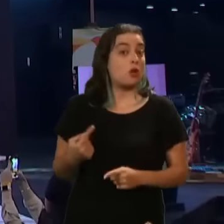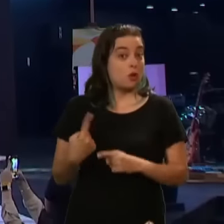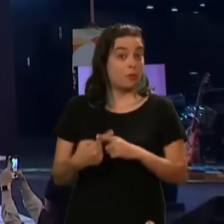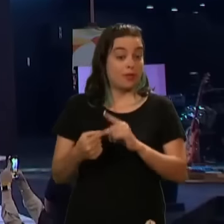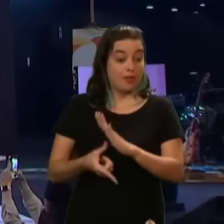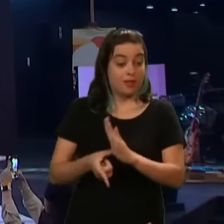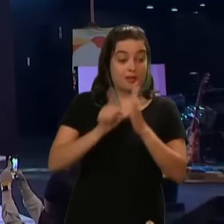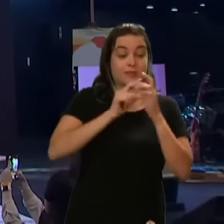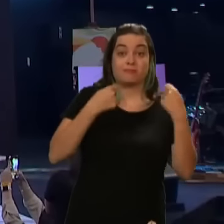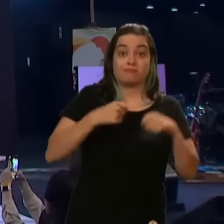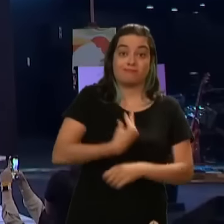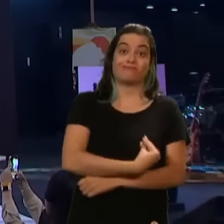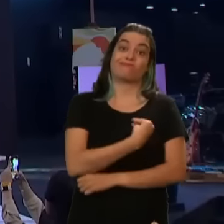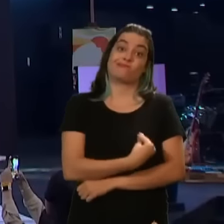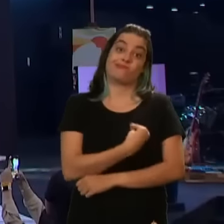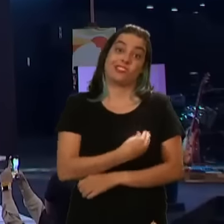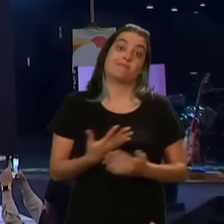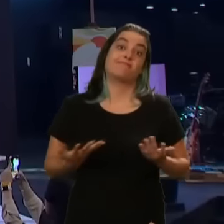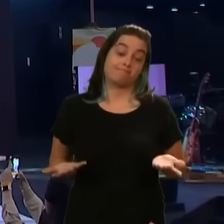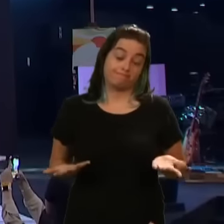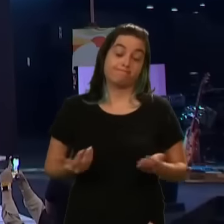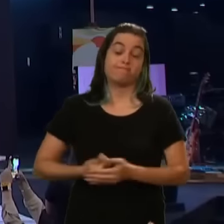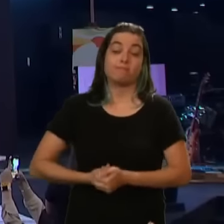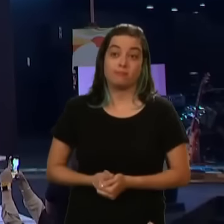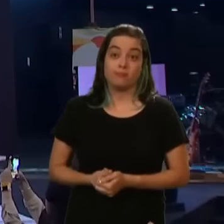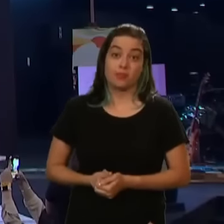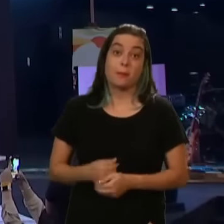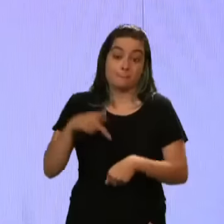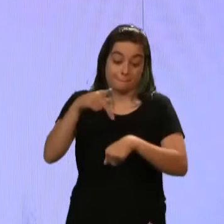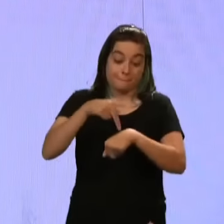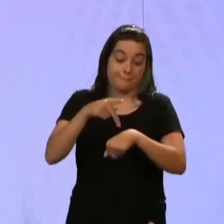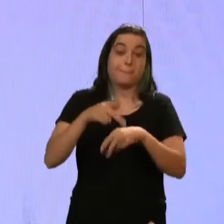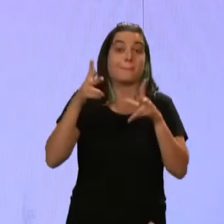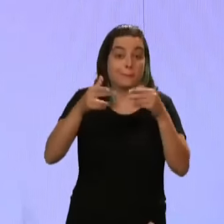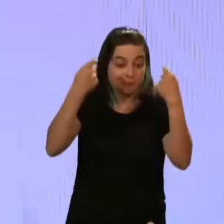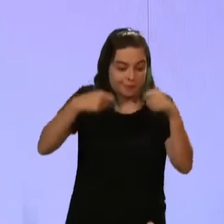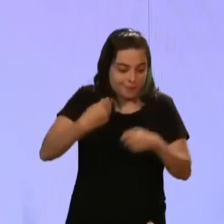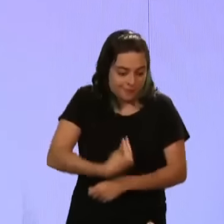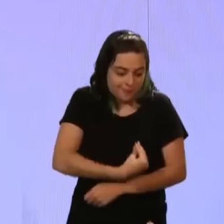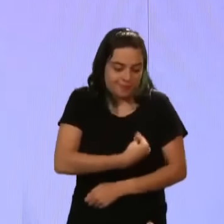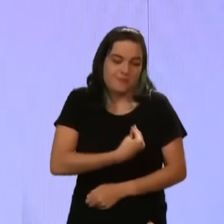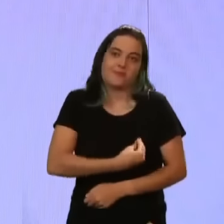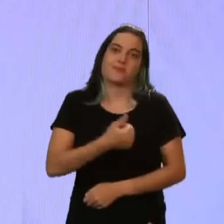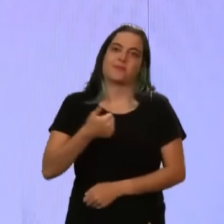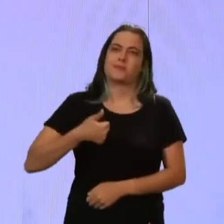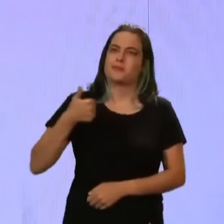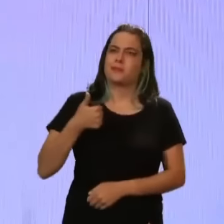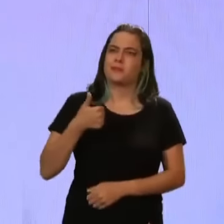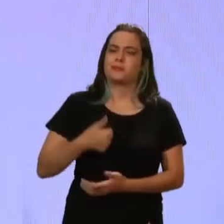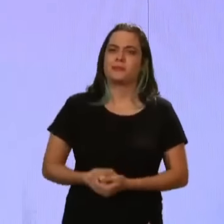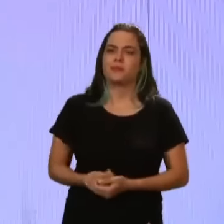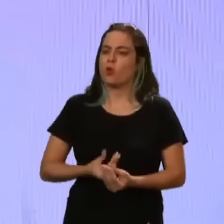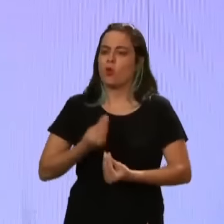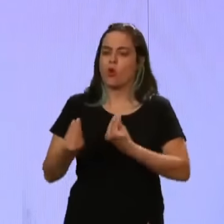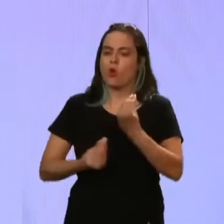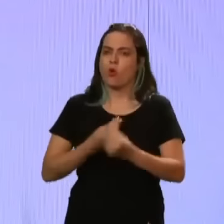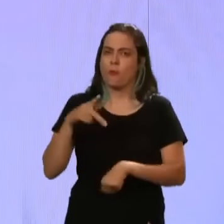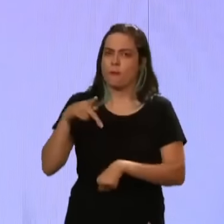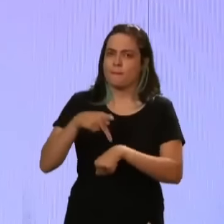gente tem que existir, né? A pedra também tem que existir. Como é que as